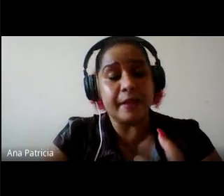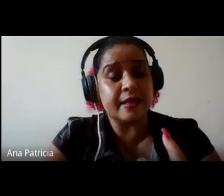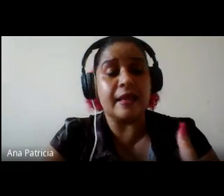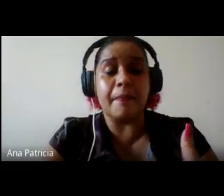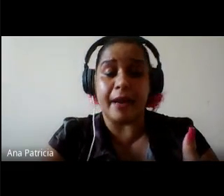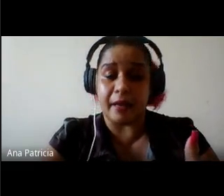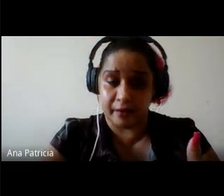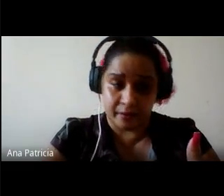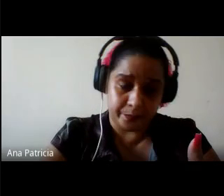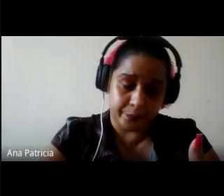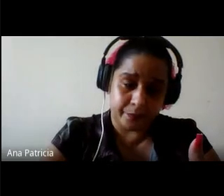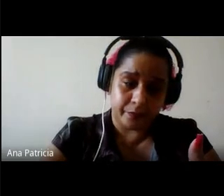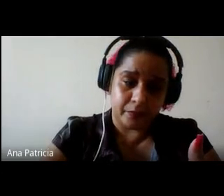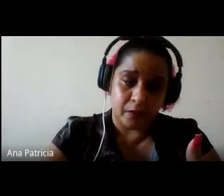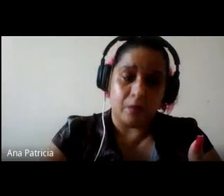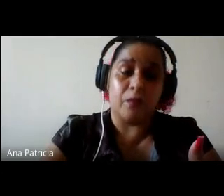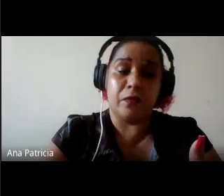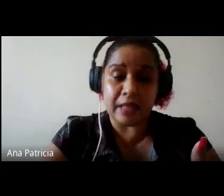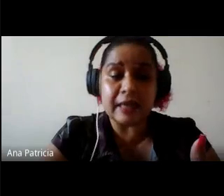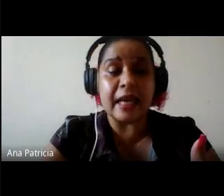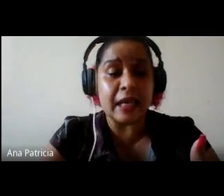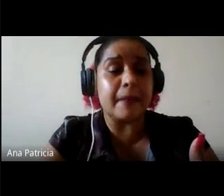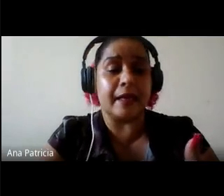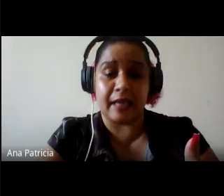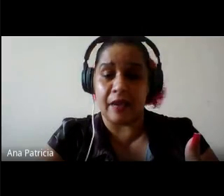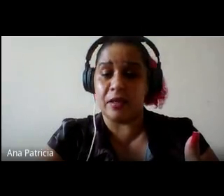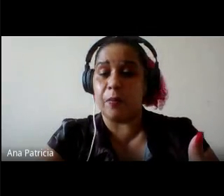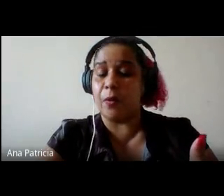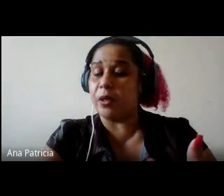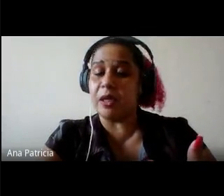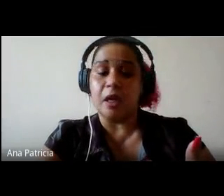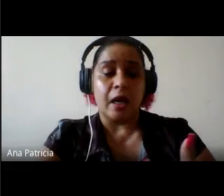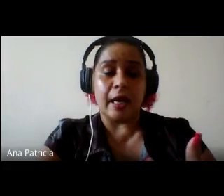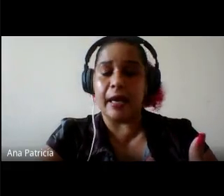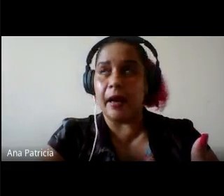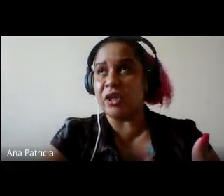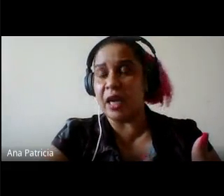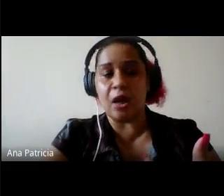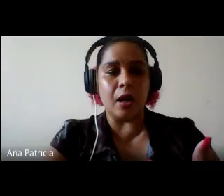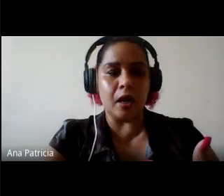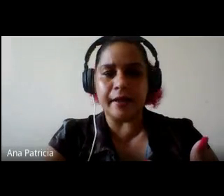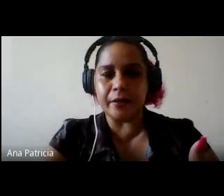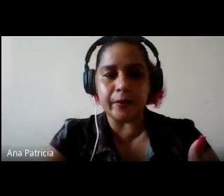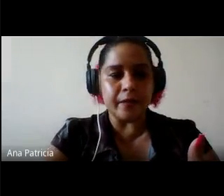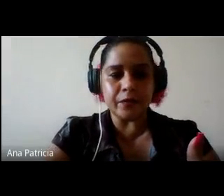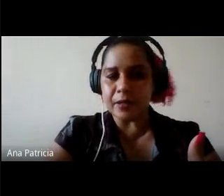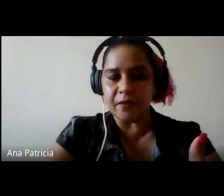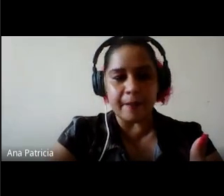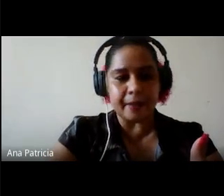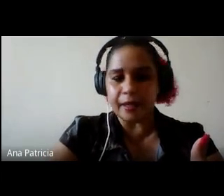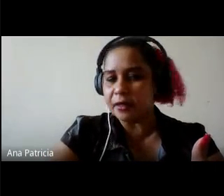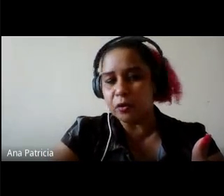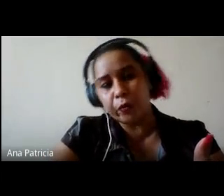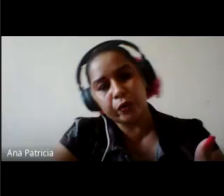vai precisar de prática. Você tem que praticar. Você não pode achar que olhando e lendo livros você